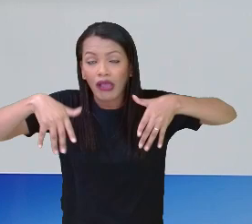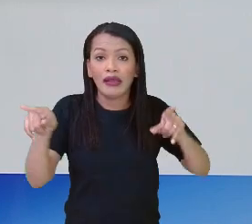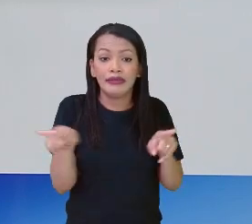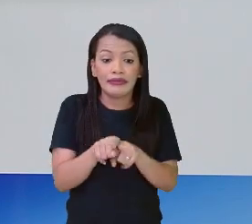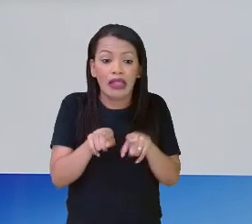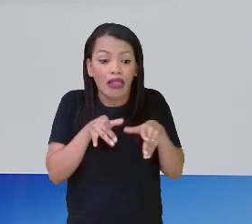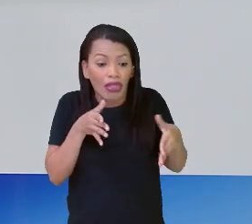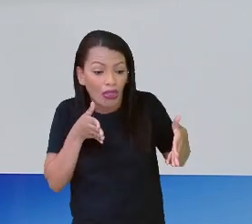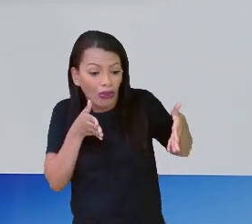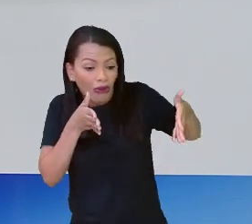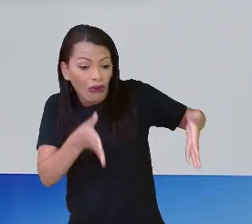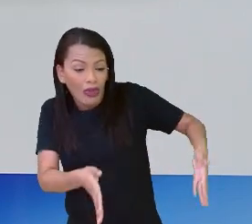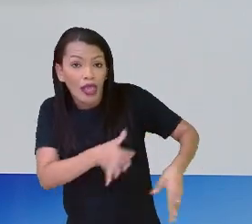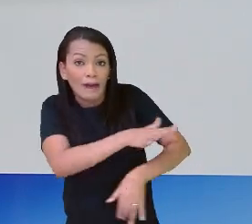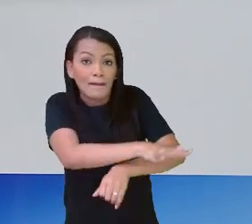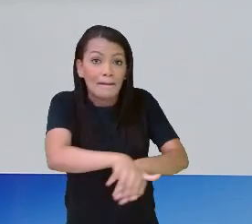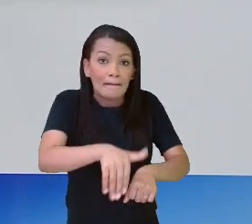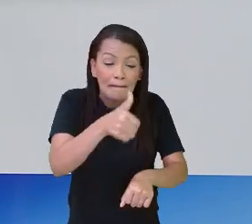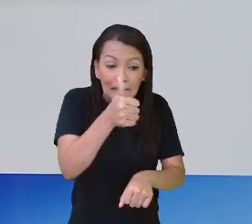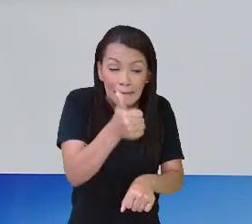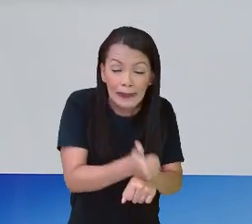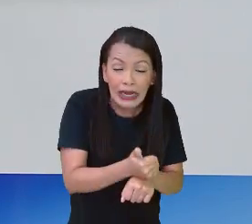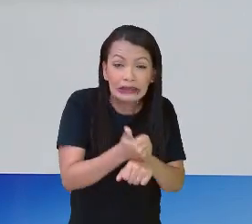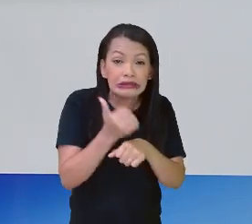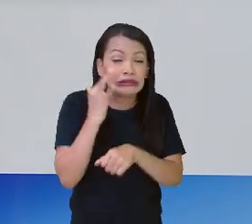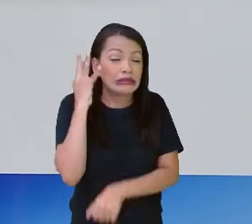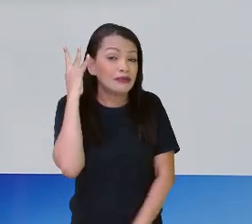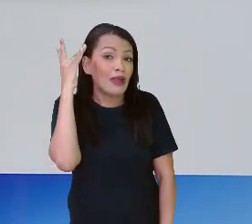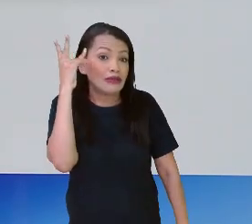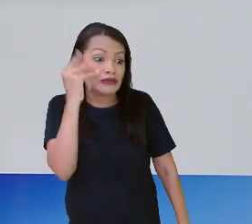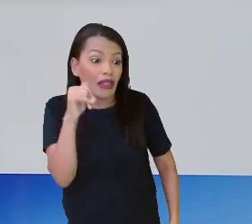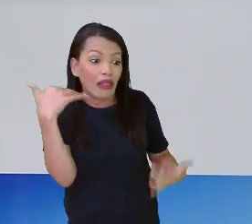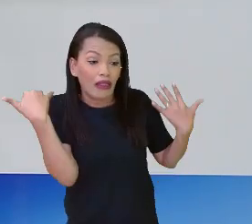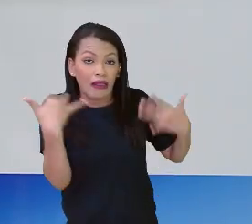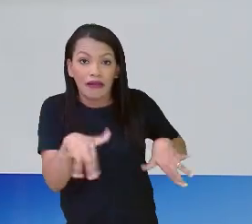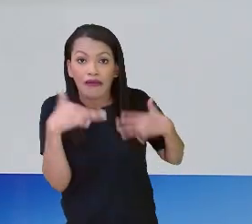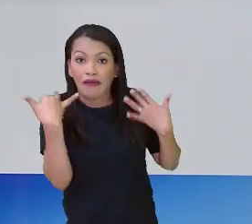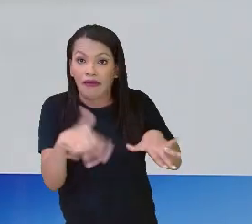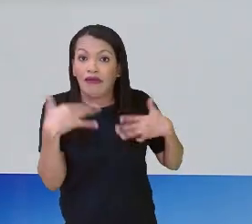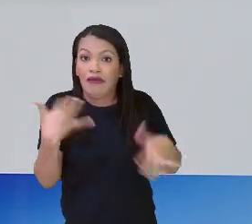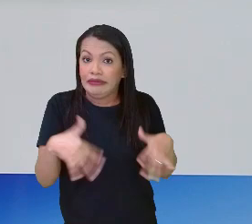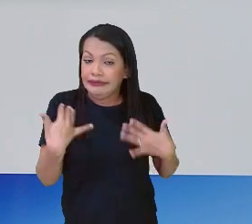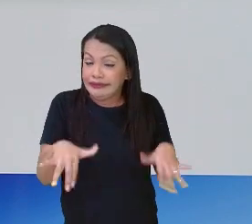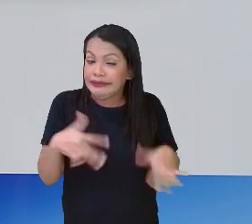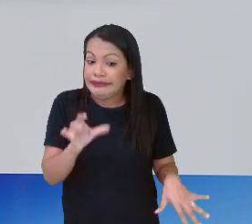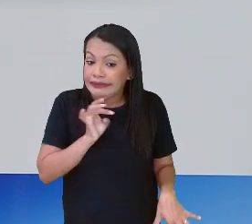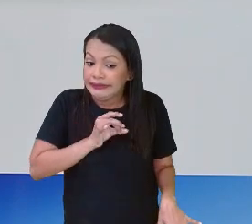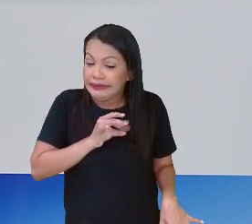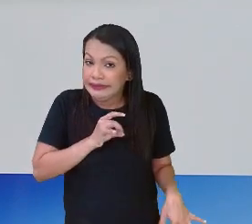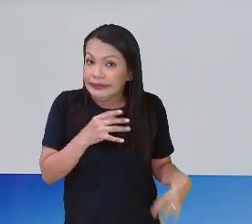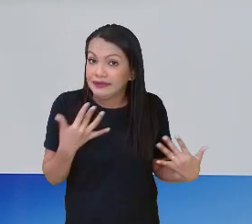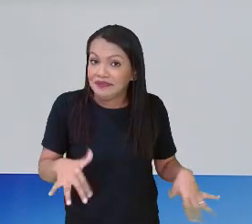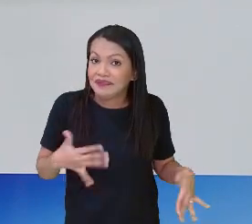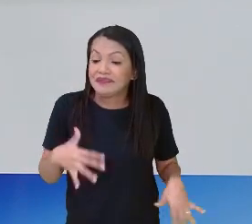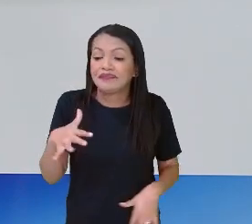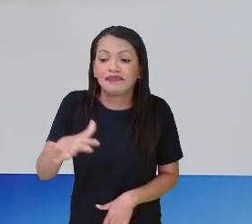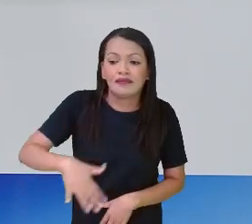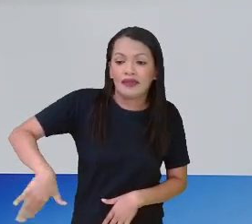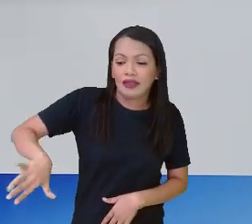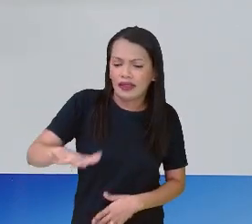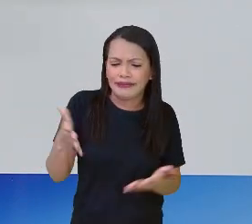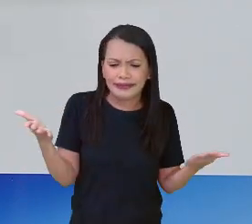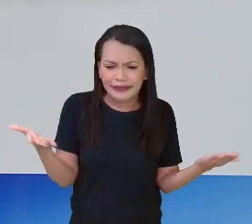uma praça de noite, à meia-noite. Então, tudo, inclusive tempo, já entra aqui. Quando eu falei, né, à meia-noite. Então, fala-se do tempo